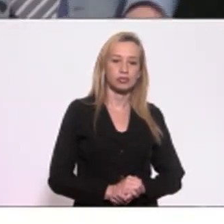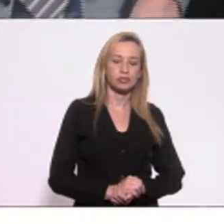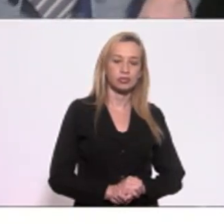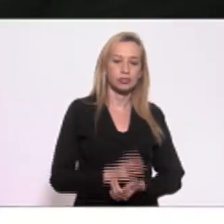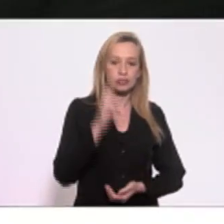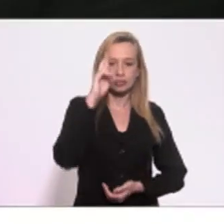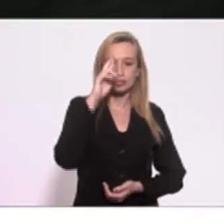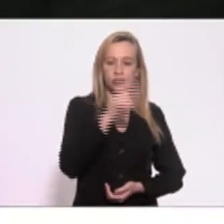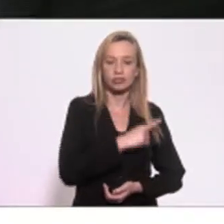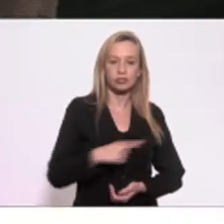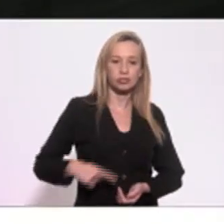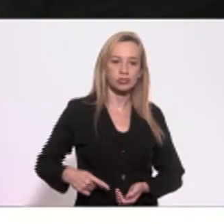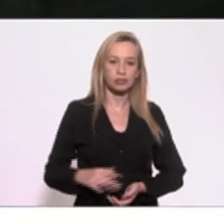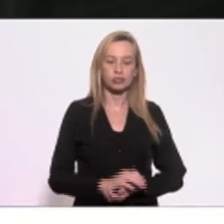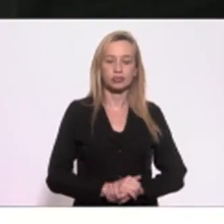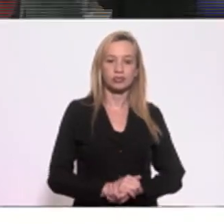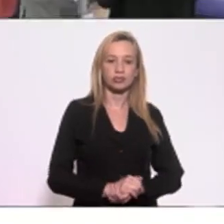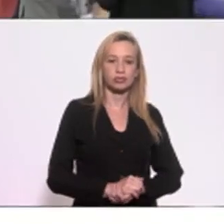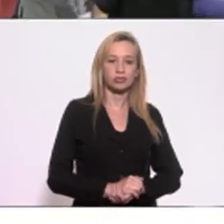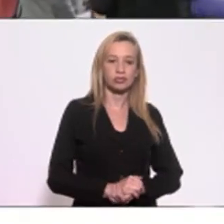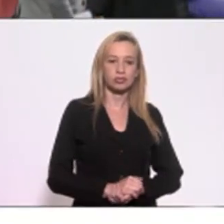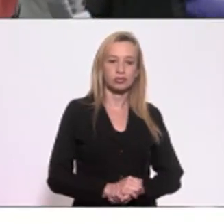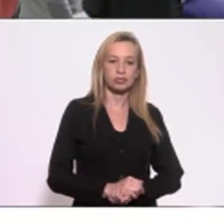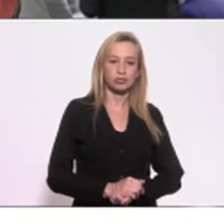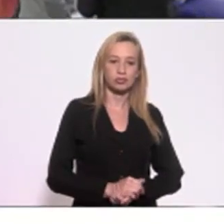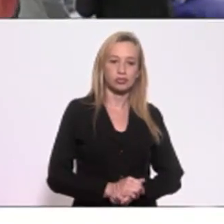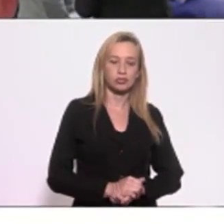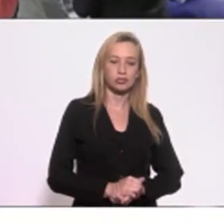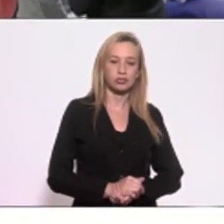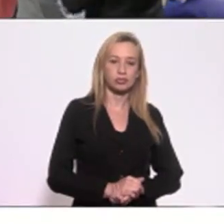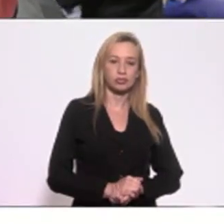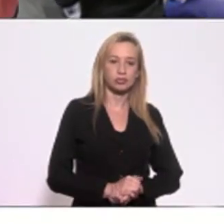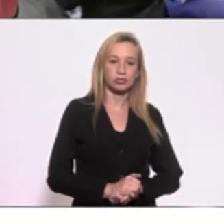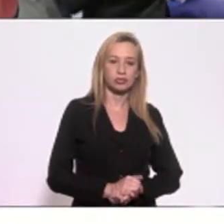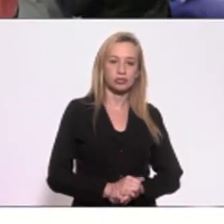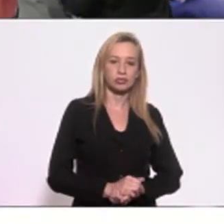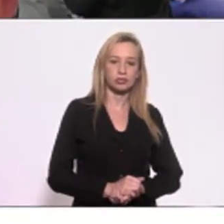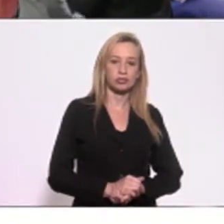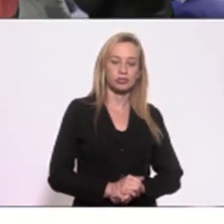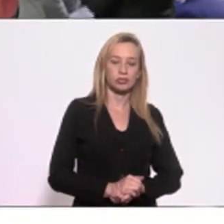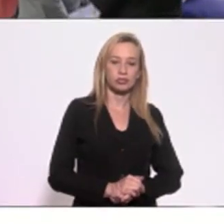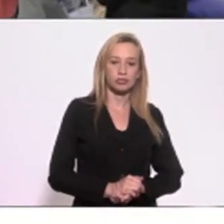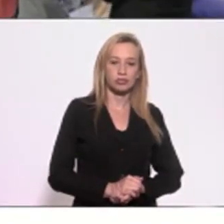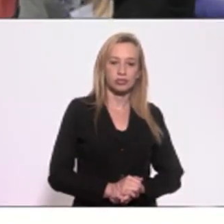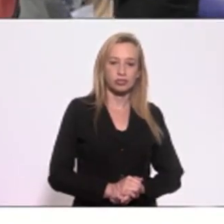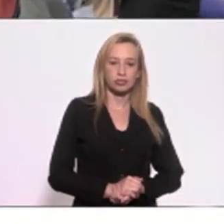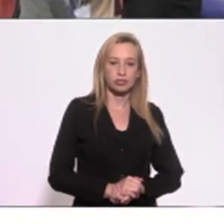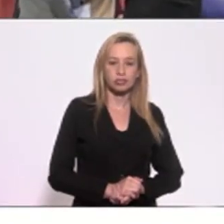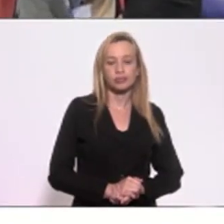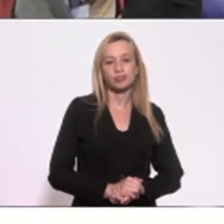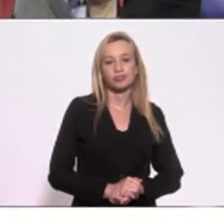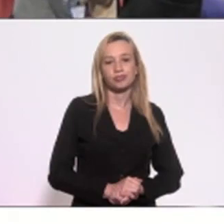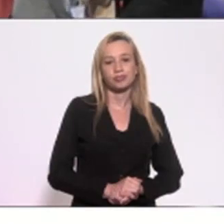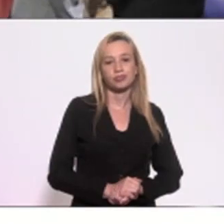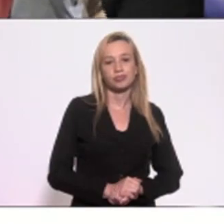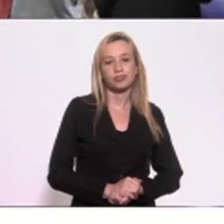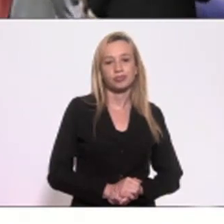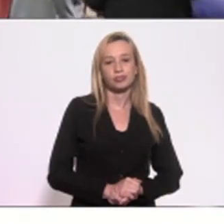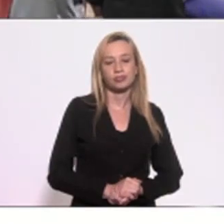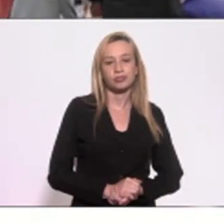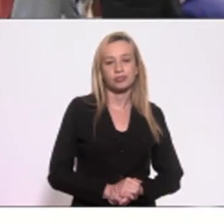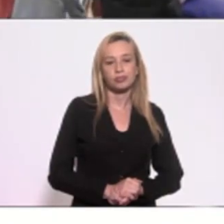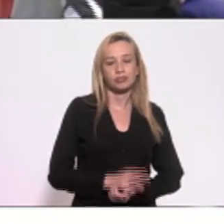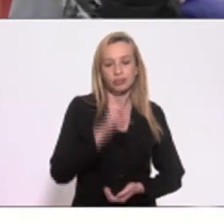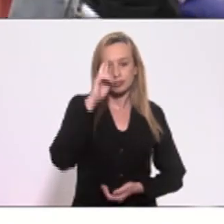Senhor presidente. Você quer dar um parecer? Não, eu tenho as emendas para acolher do próprio Léo. Eu vou acolher. Ah, não tem?